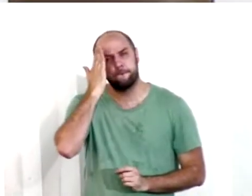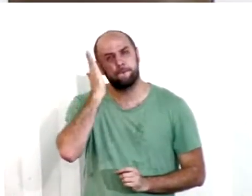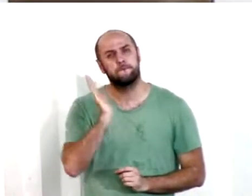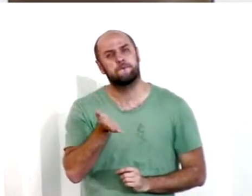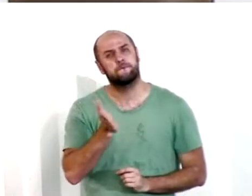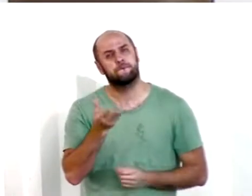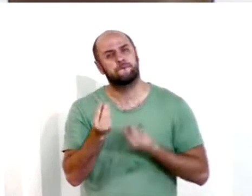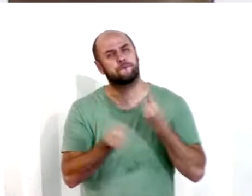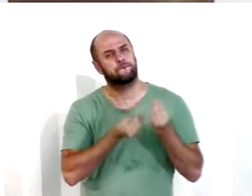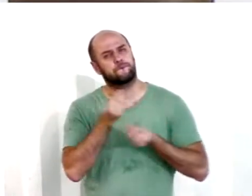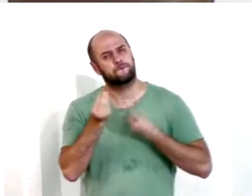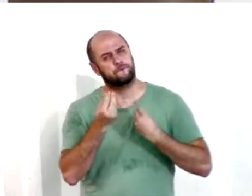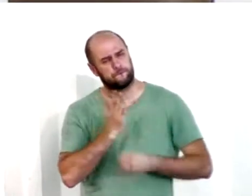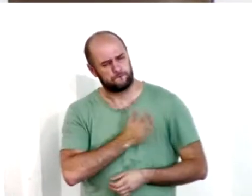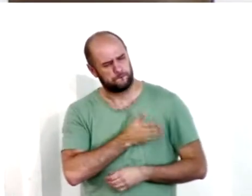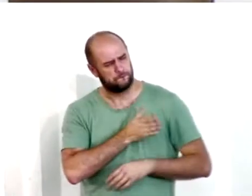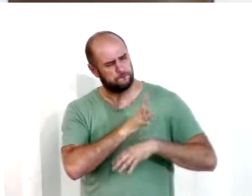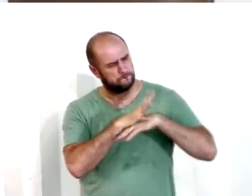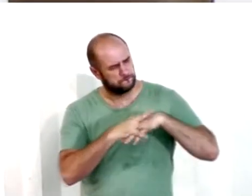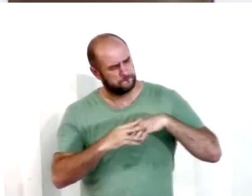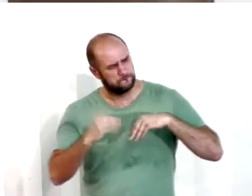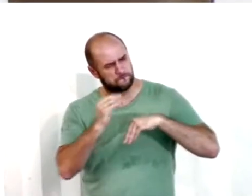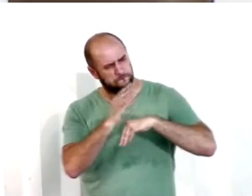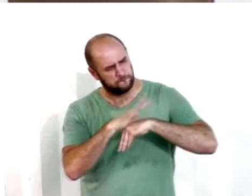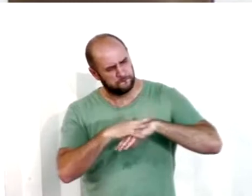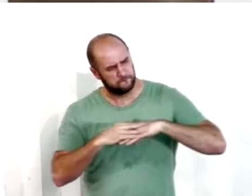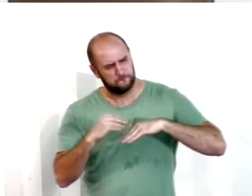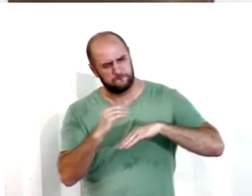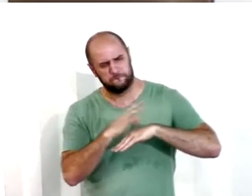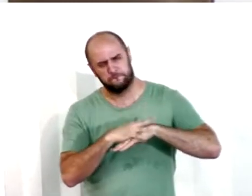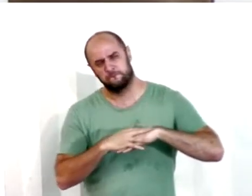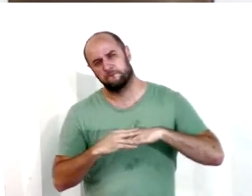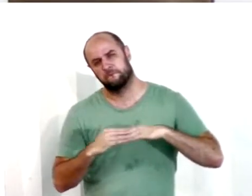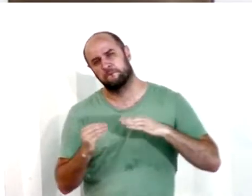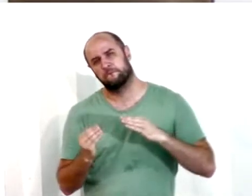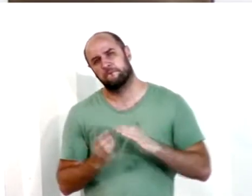que acalma o coração de alguém que está clamando por ajuda.